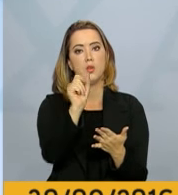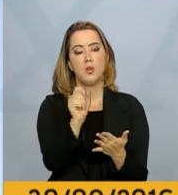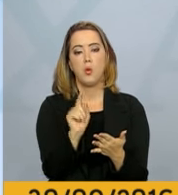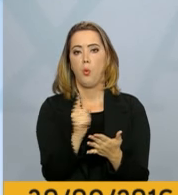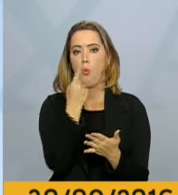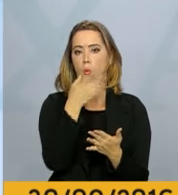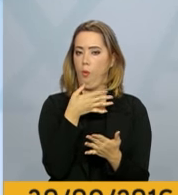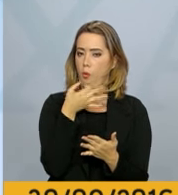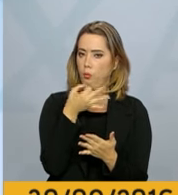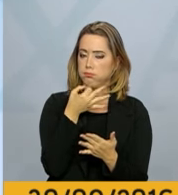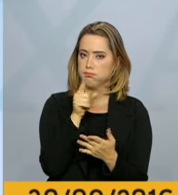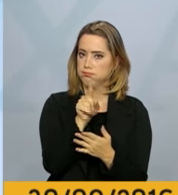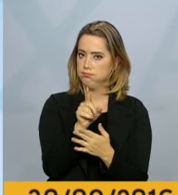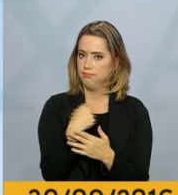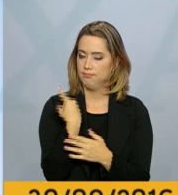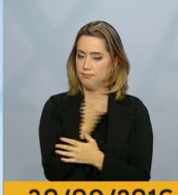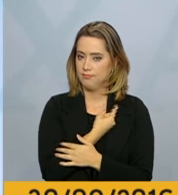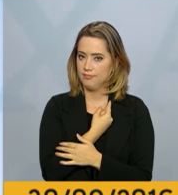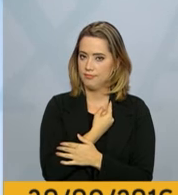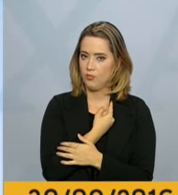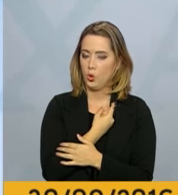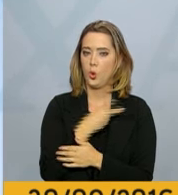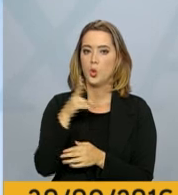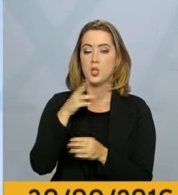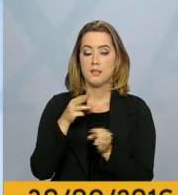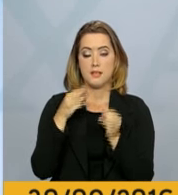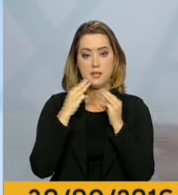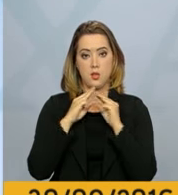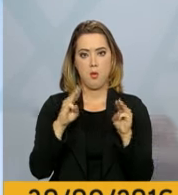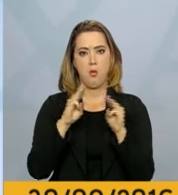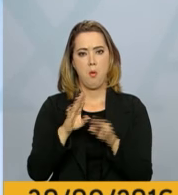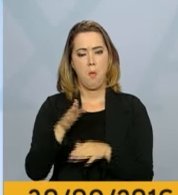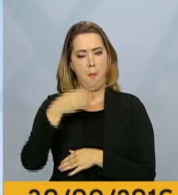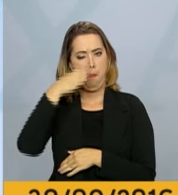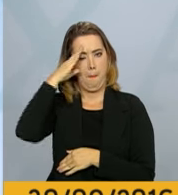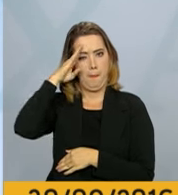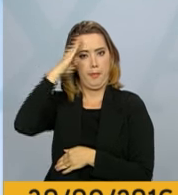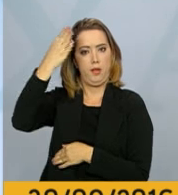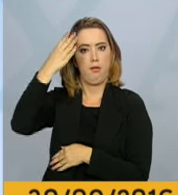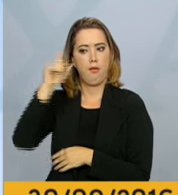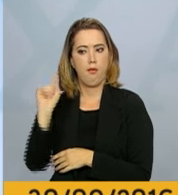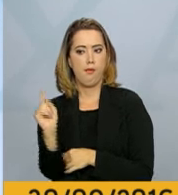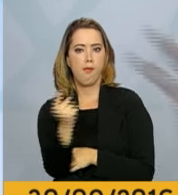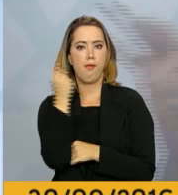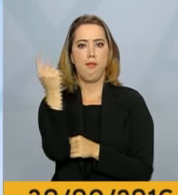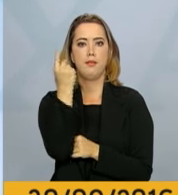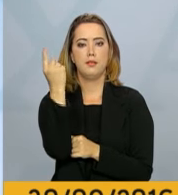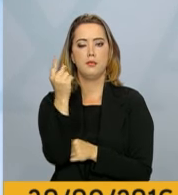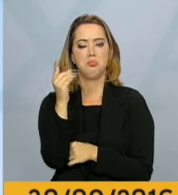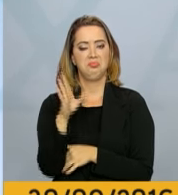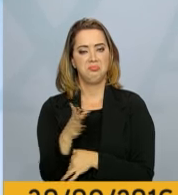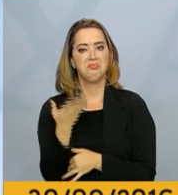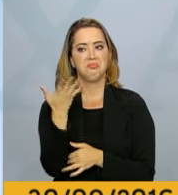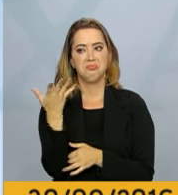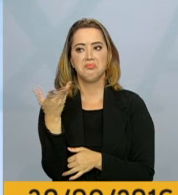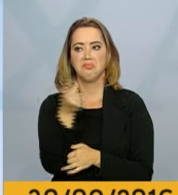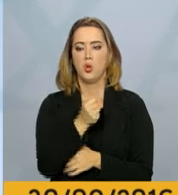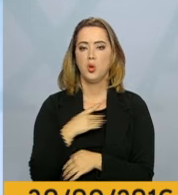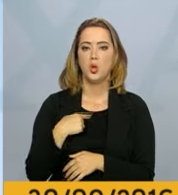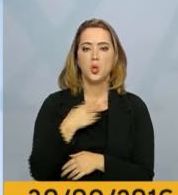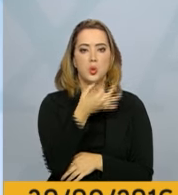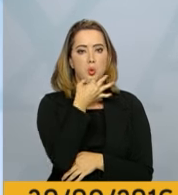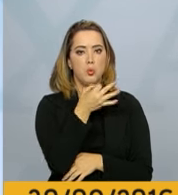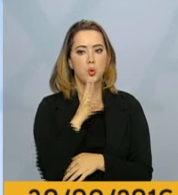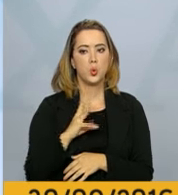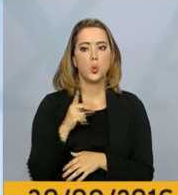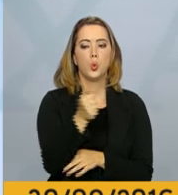comentário. Nós temos uma vocação autoritária e centralizadora extraordinária. Nós achamos que tudo pode ser